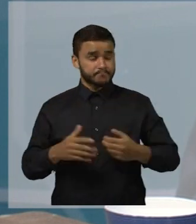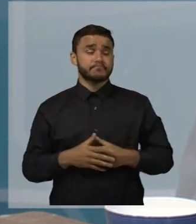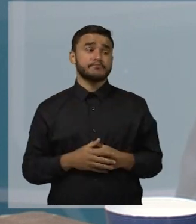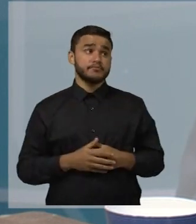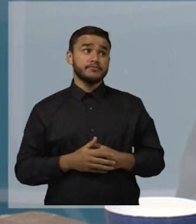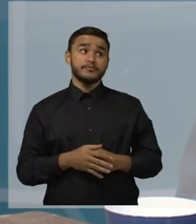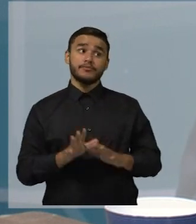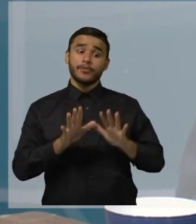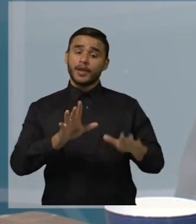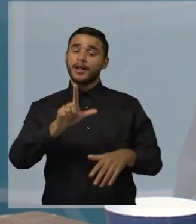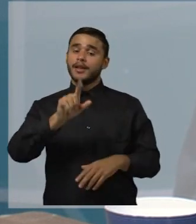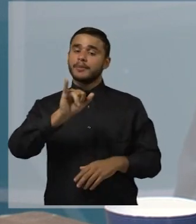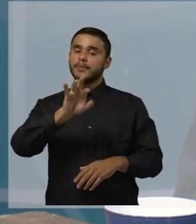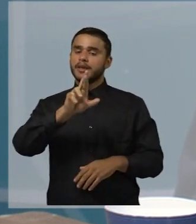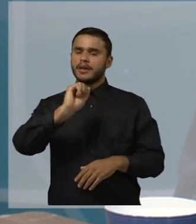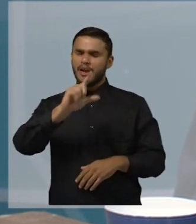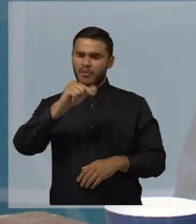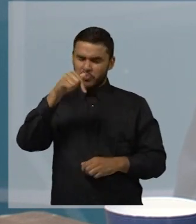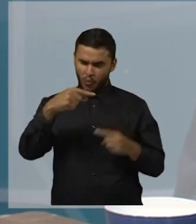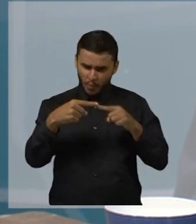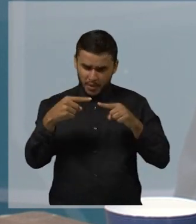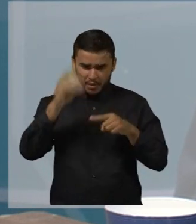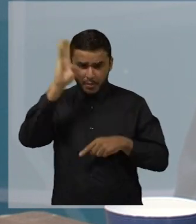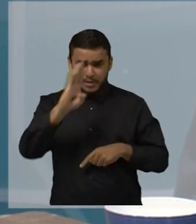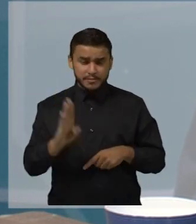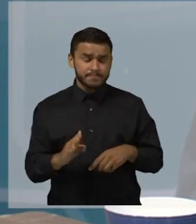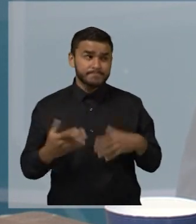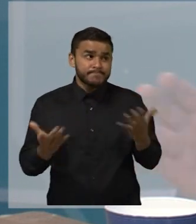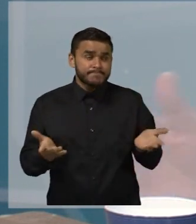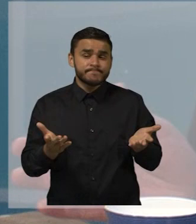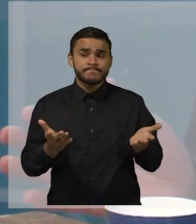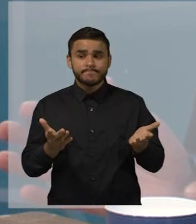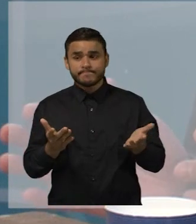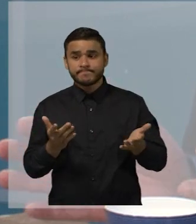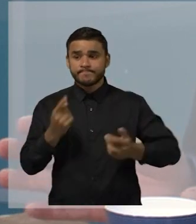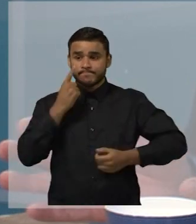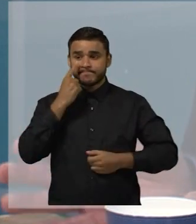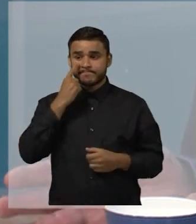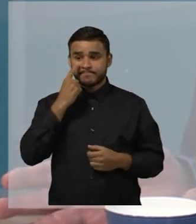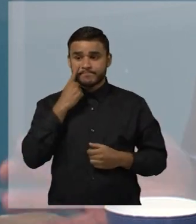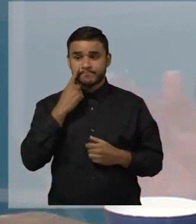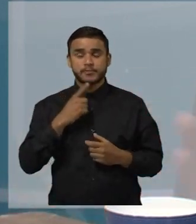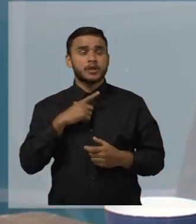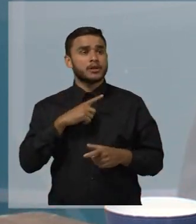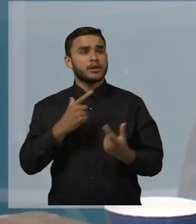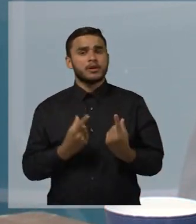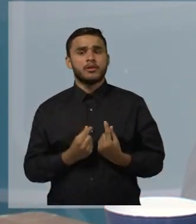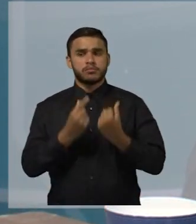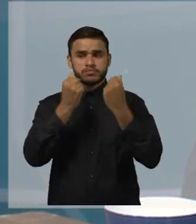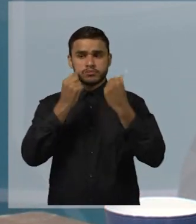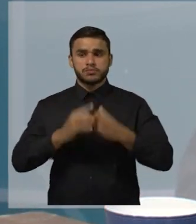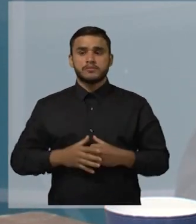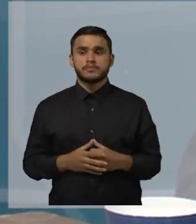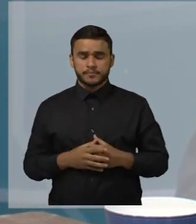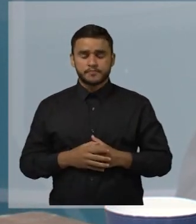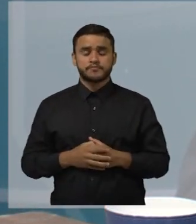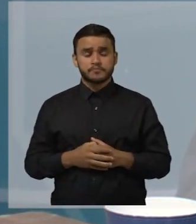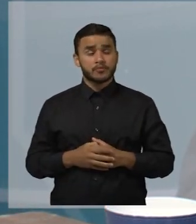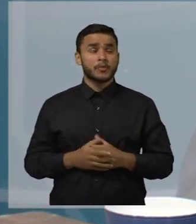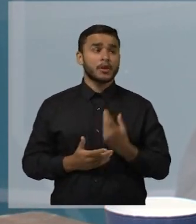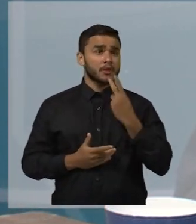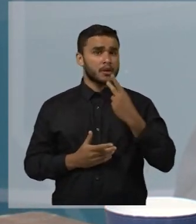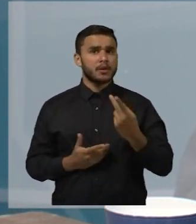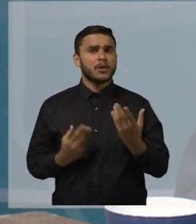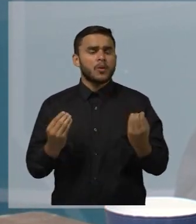gente percebe e que eu duvido até que se possa ter um combate bastante eficaz. Quais sejam?